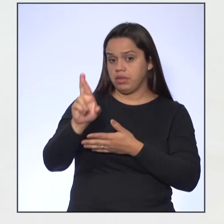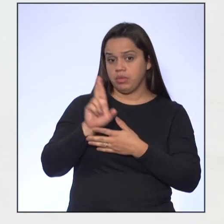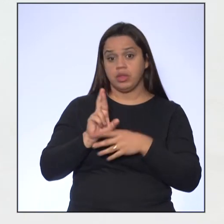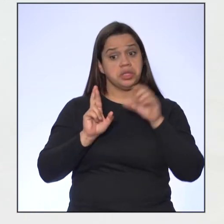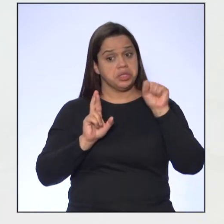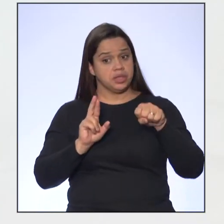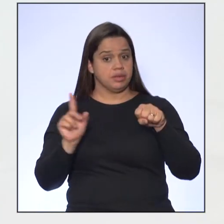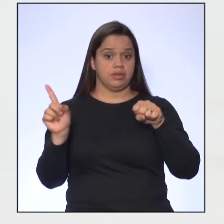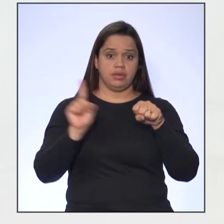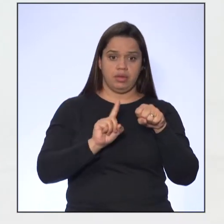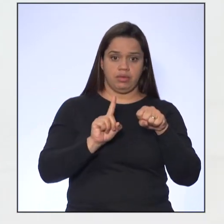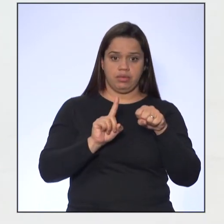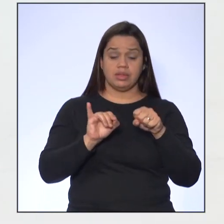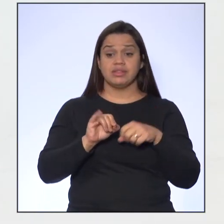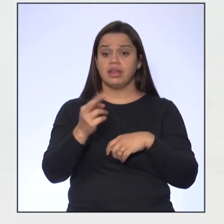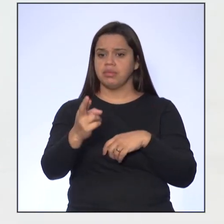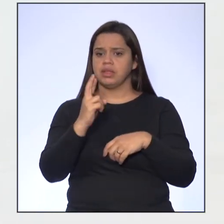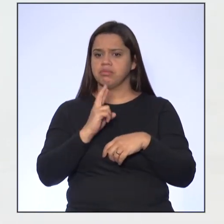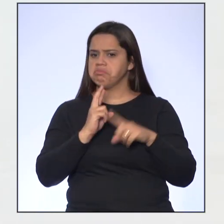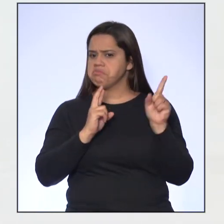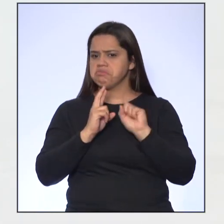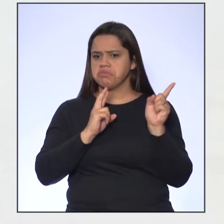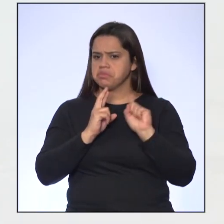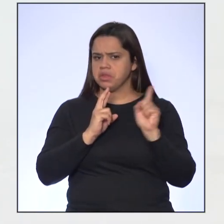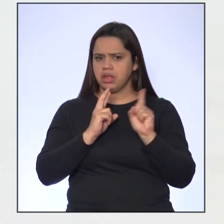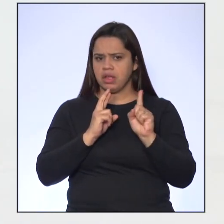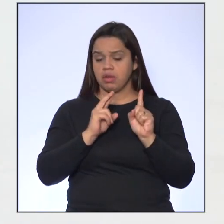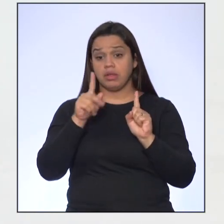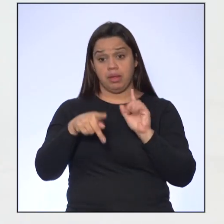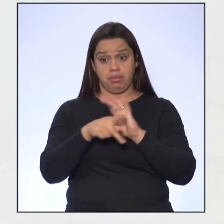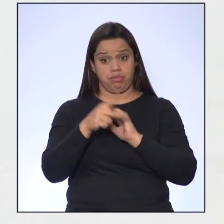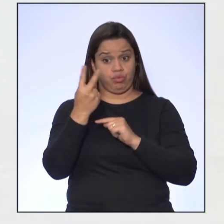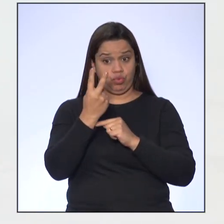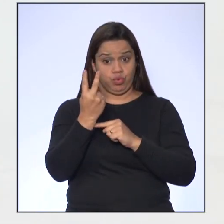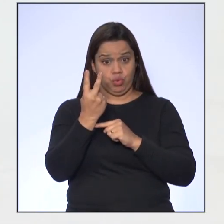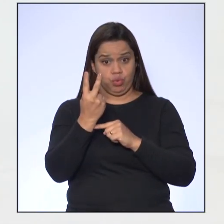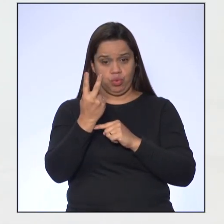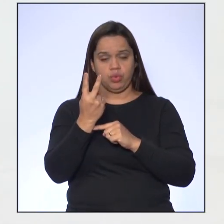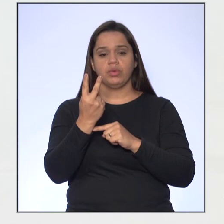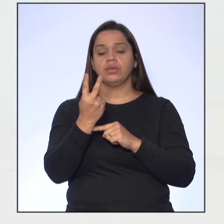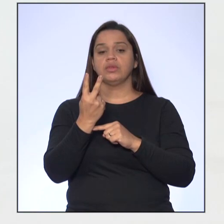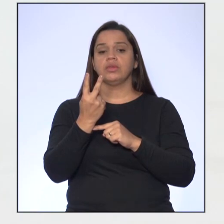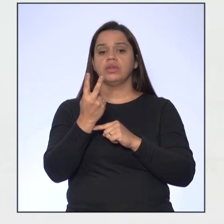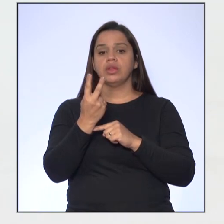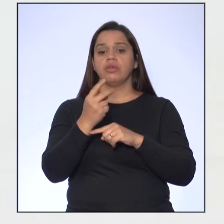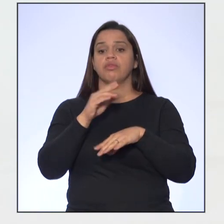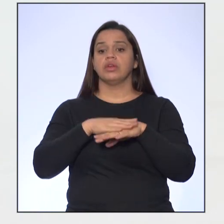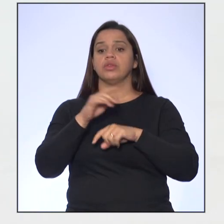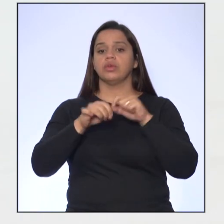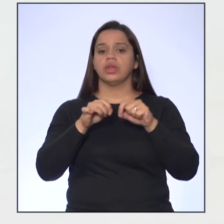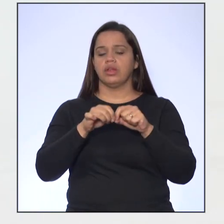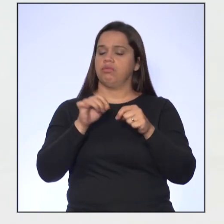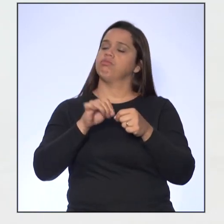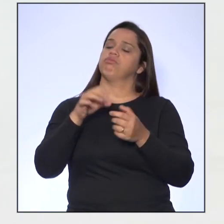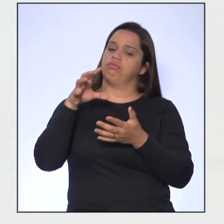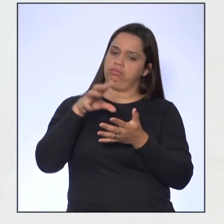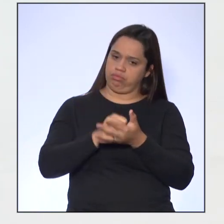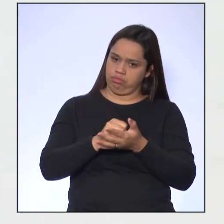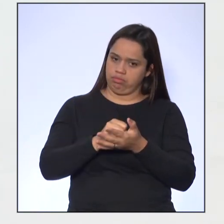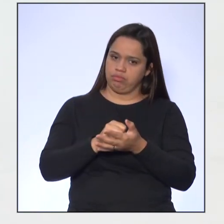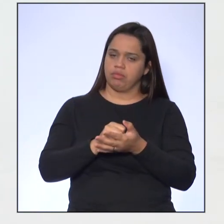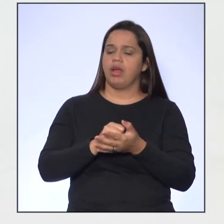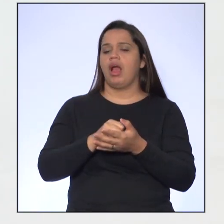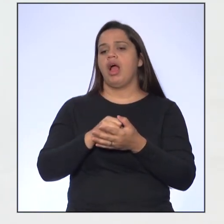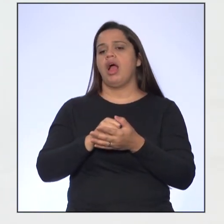não. Se ele responder não, que é no caso do 2, no passo 2, eu vou ter que cadastrar o cliente. Então eu vou lá,